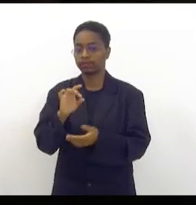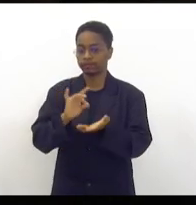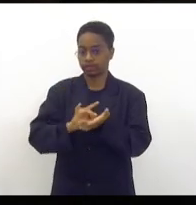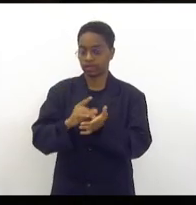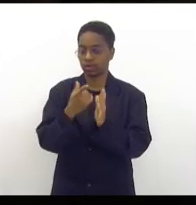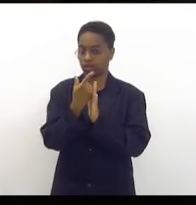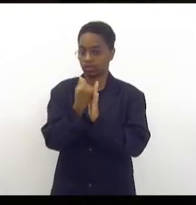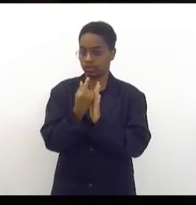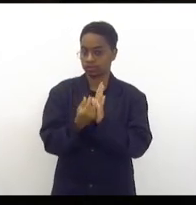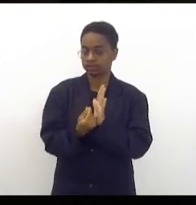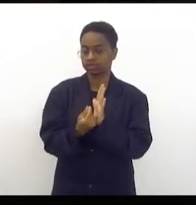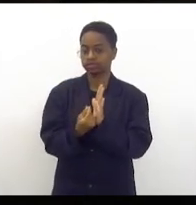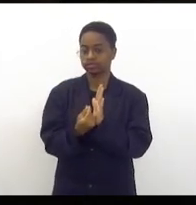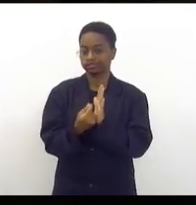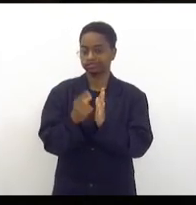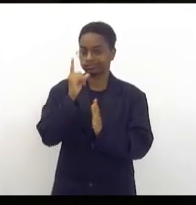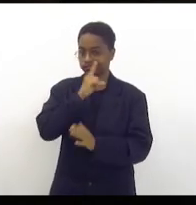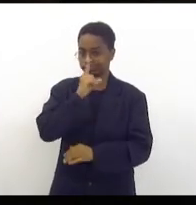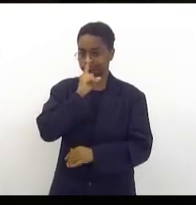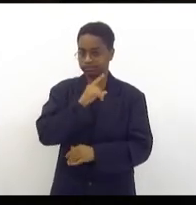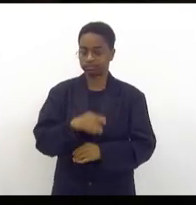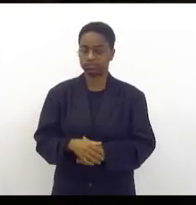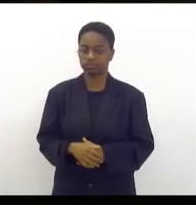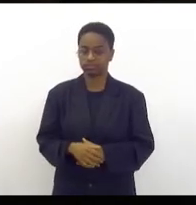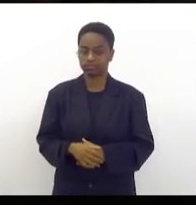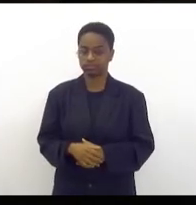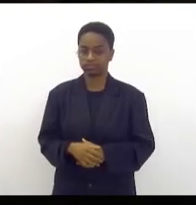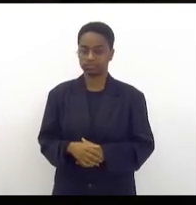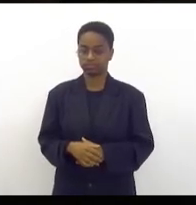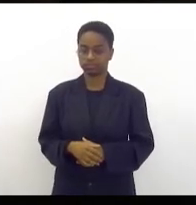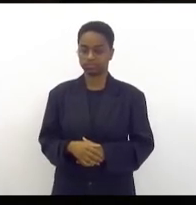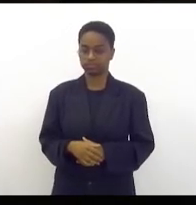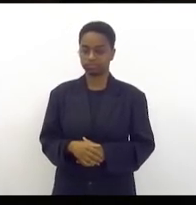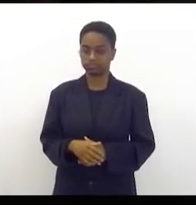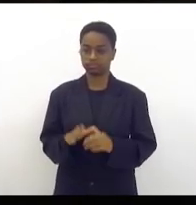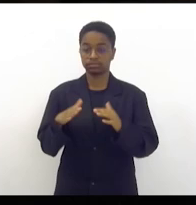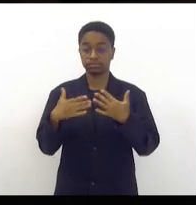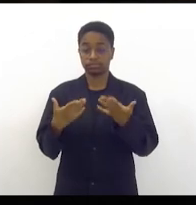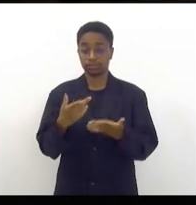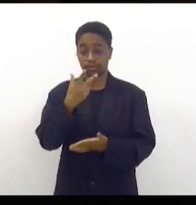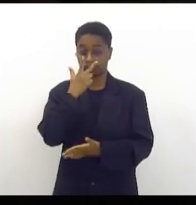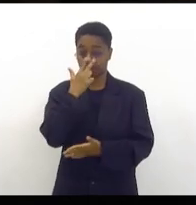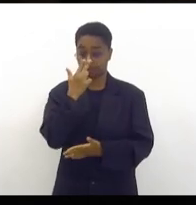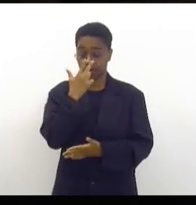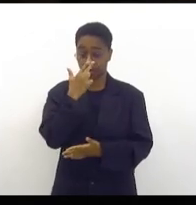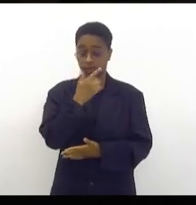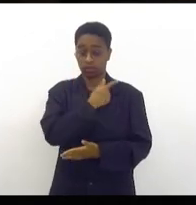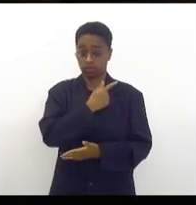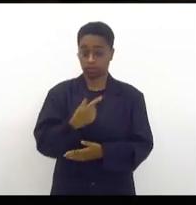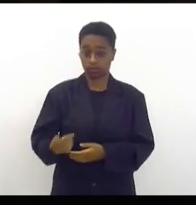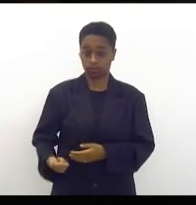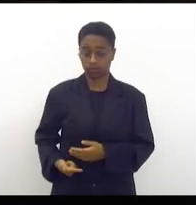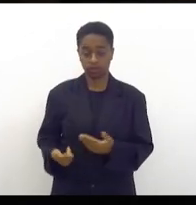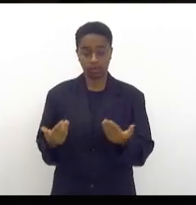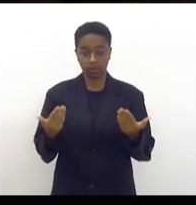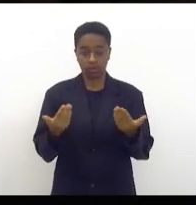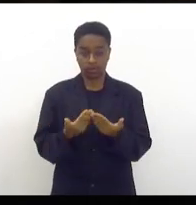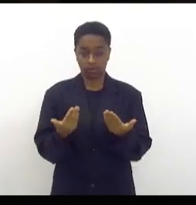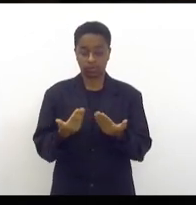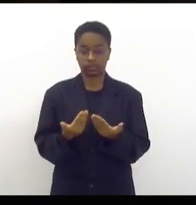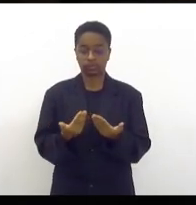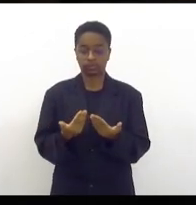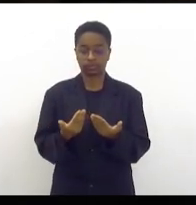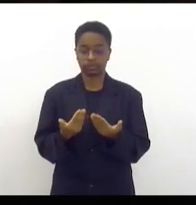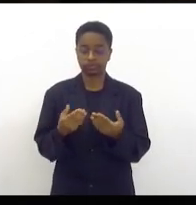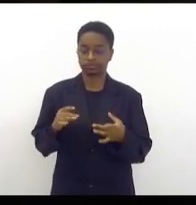orçamento deficitário. Então, parece que o governador, no dia de hoje, estava